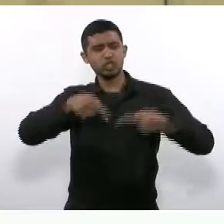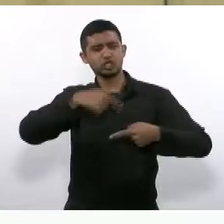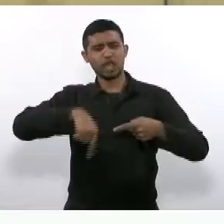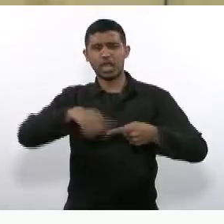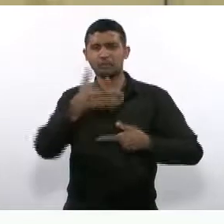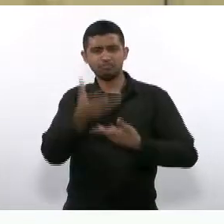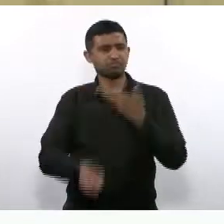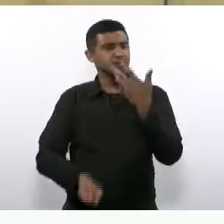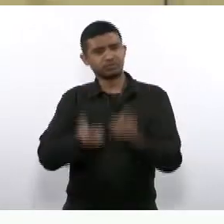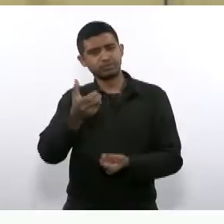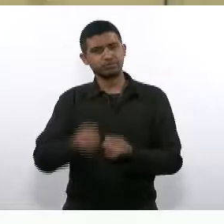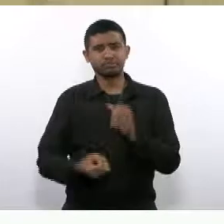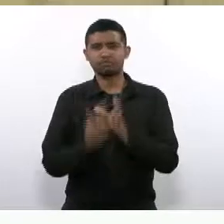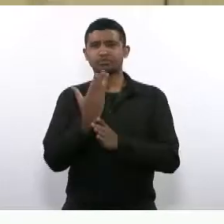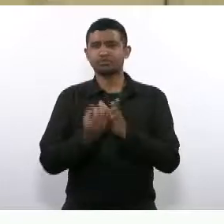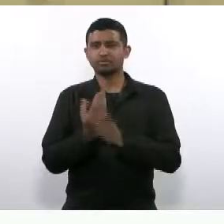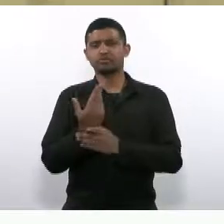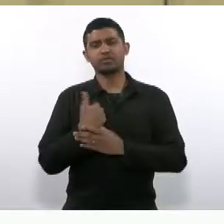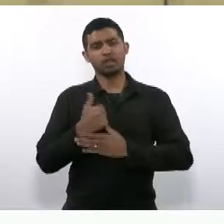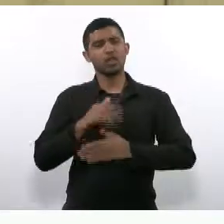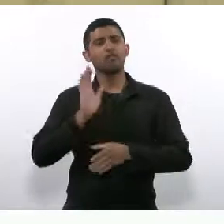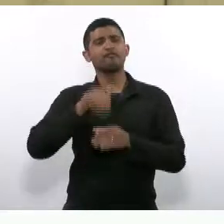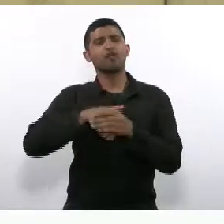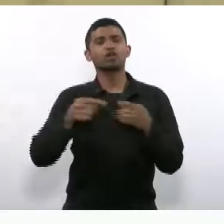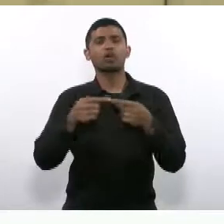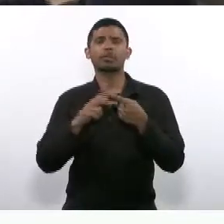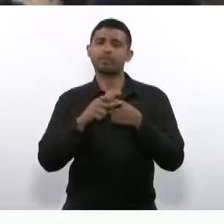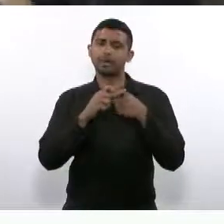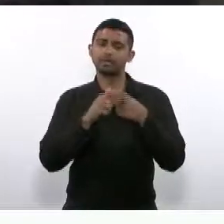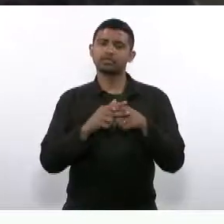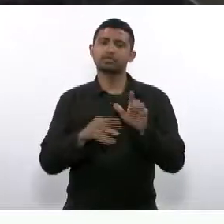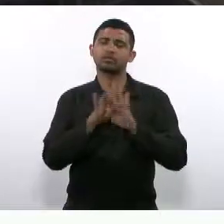implementadas. Enfim, o meu voto é pela manutenção.